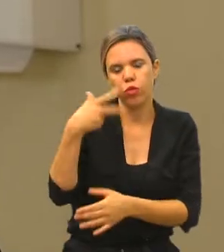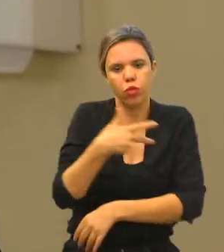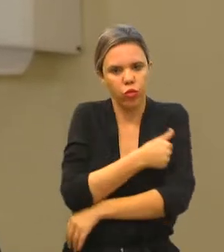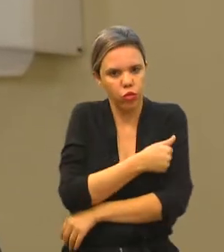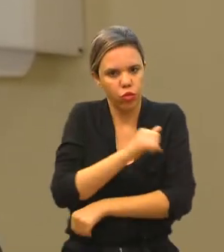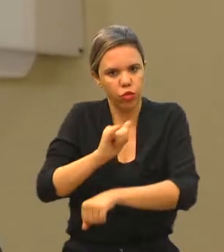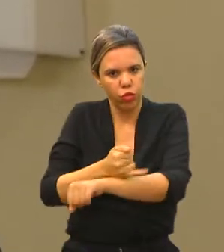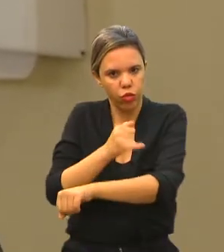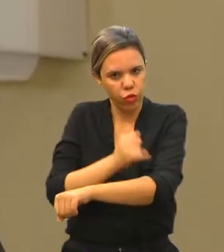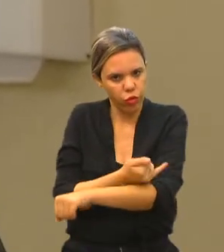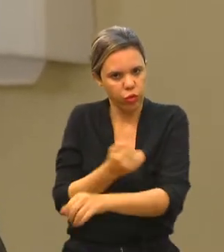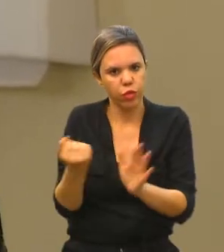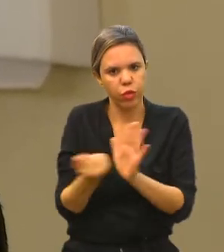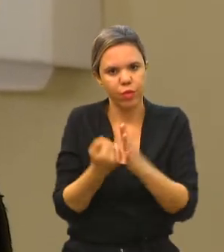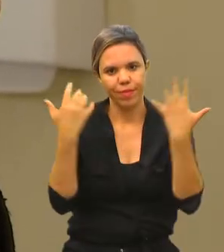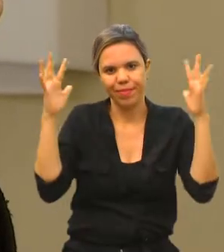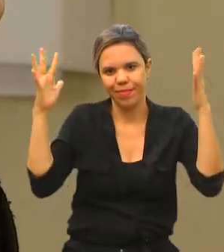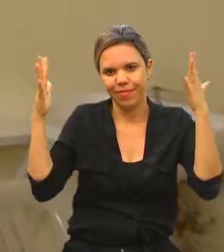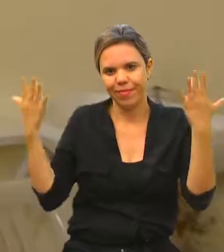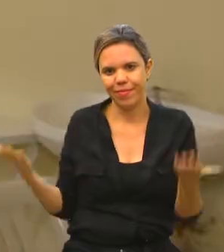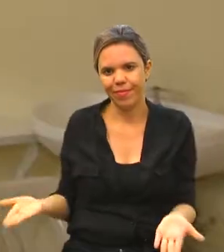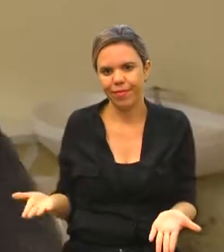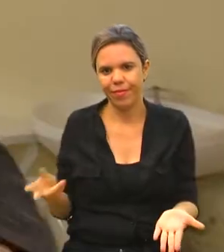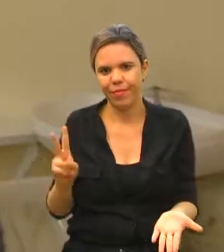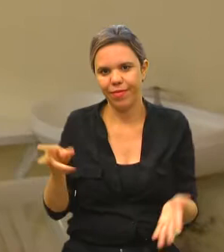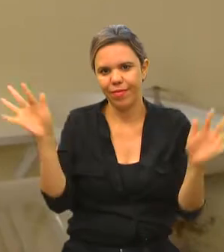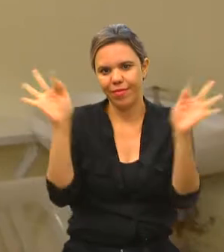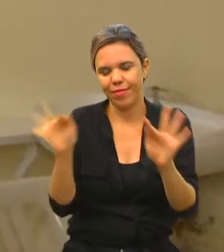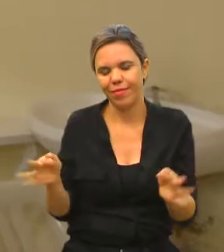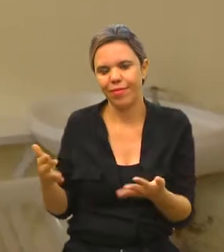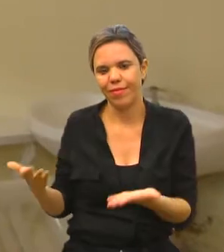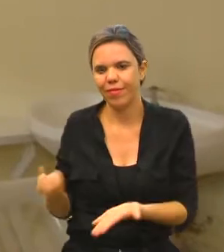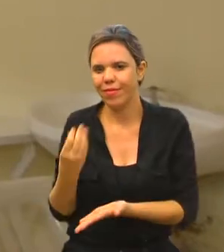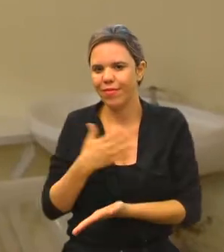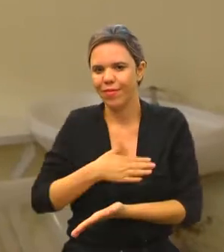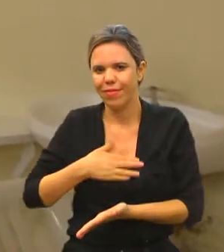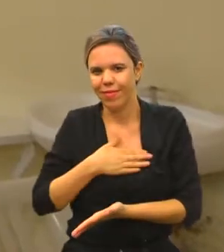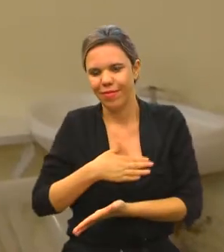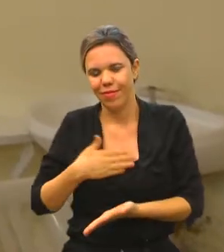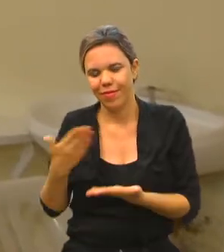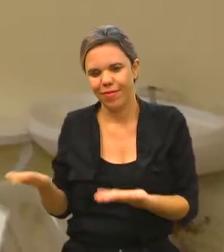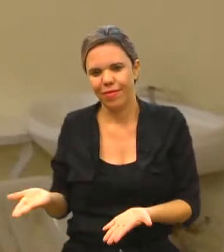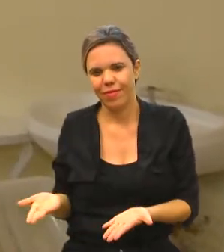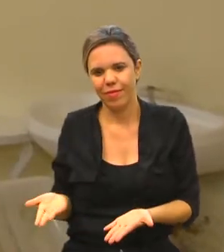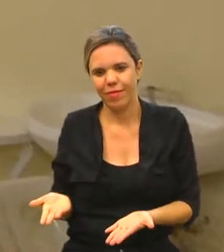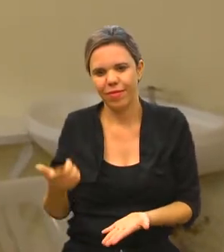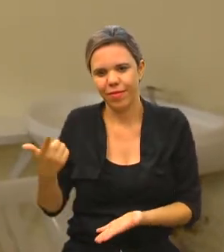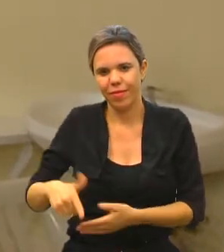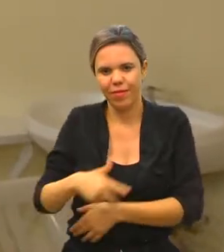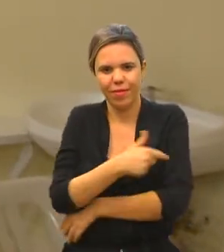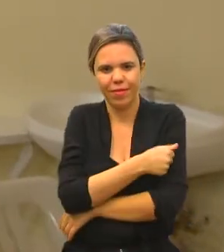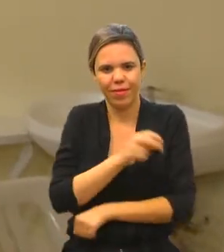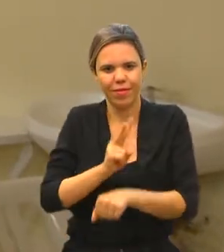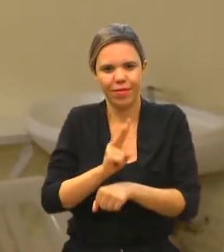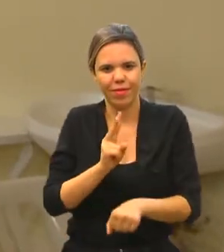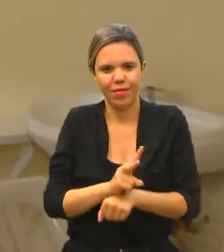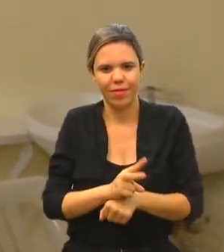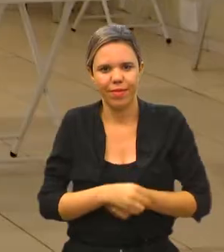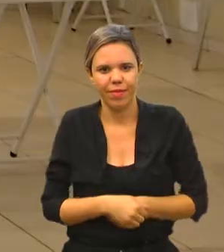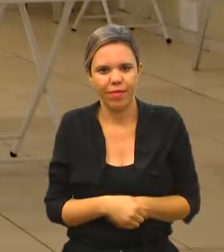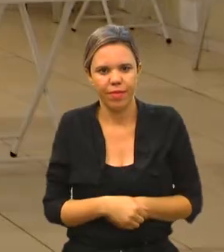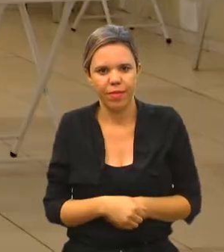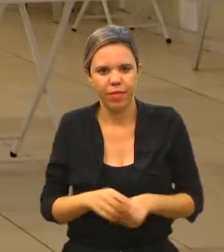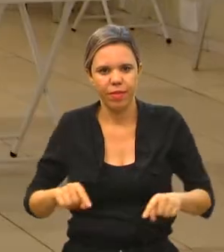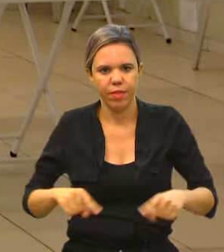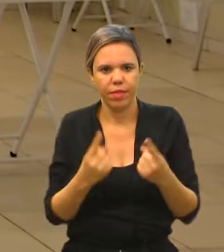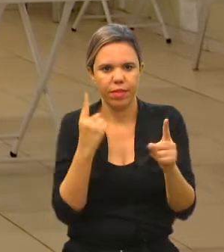tomou a vacina da Jansen e comemorou sinto feliz sim é bom né É a vacina mas uma proteção